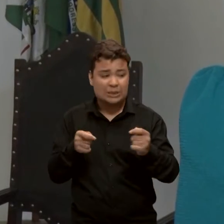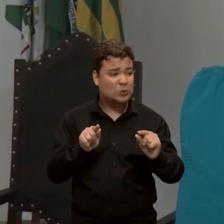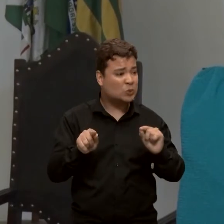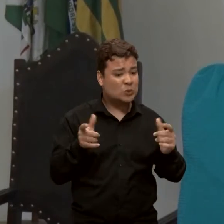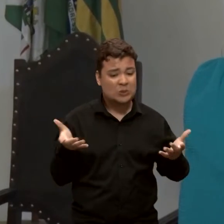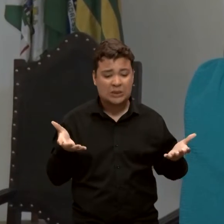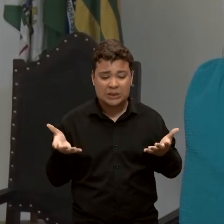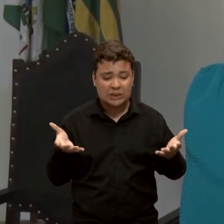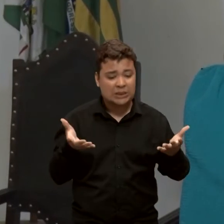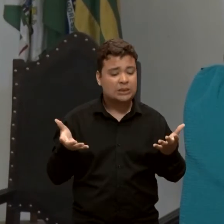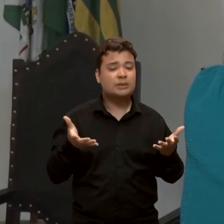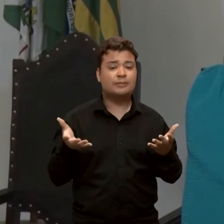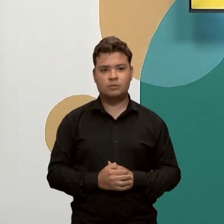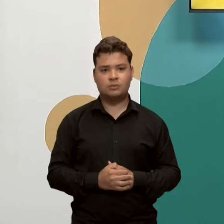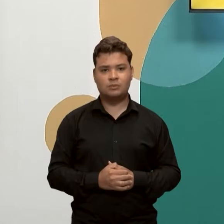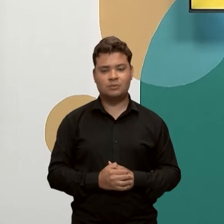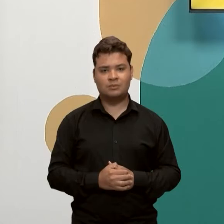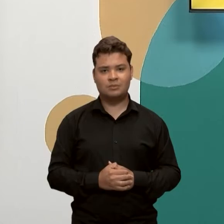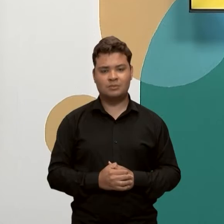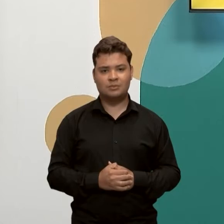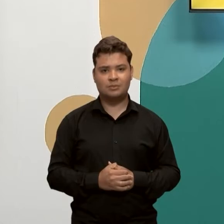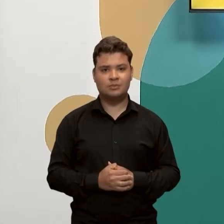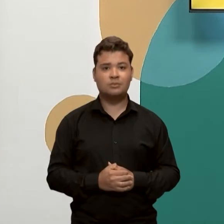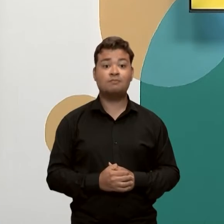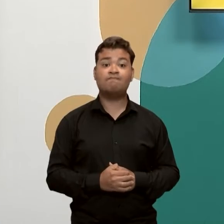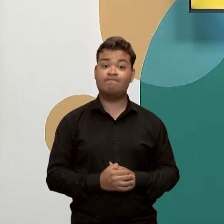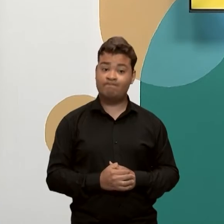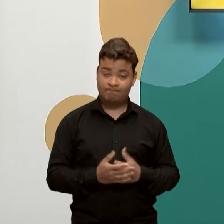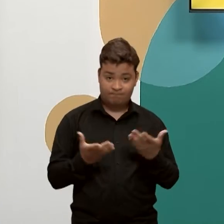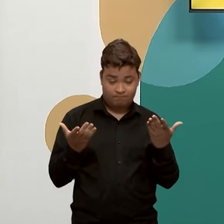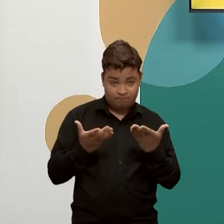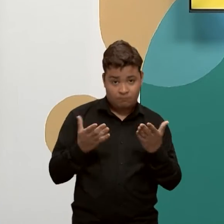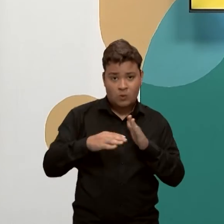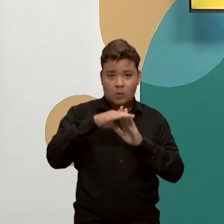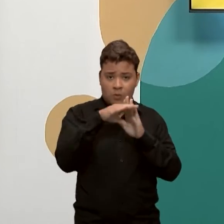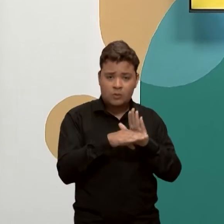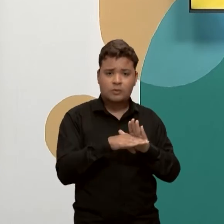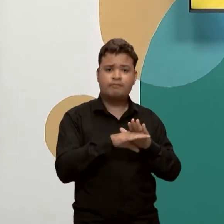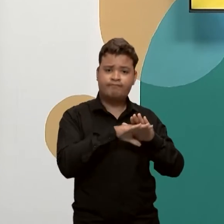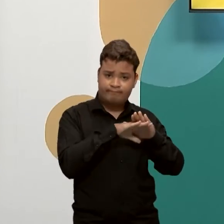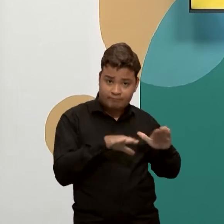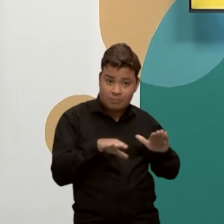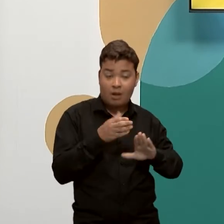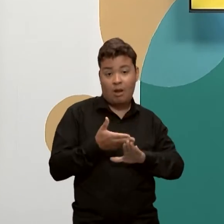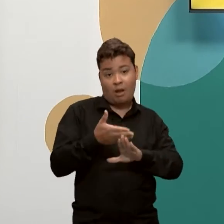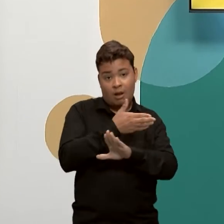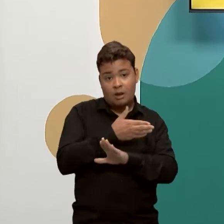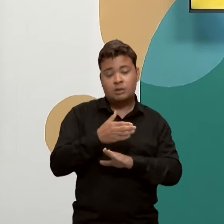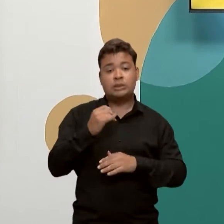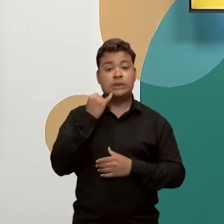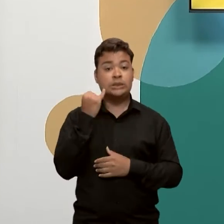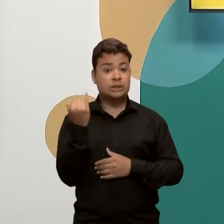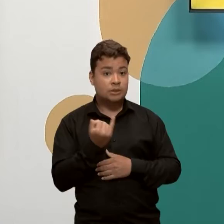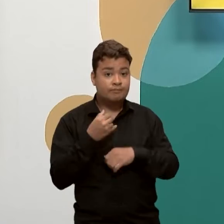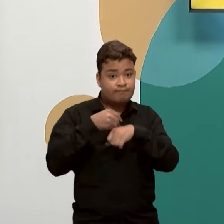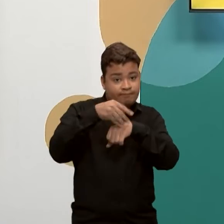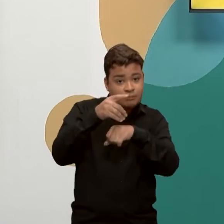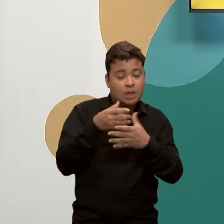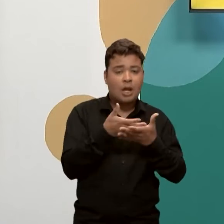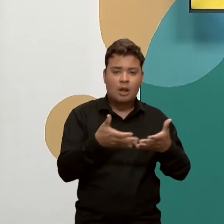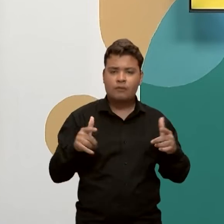investimento de recursos, né? E para fechar o programa de hoje, a Isabela Lima traz dicas de eventos e serviços